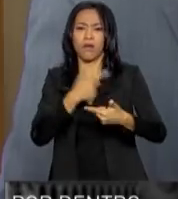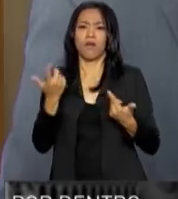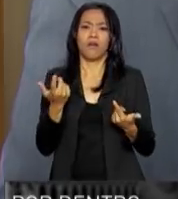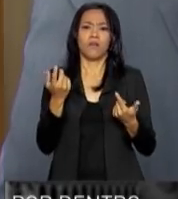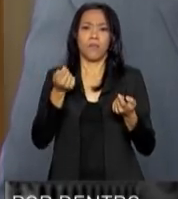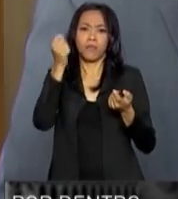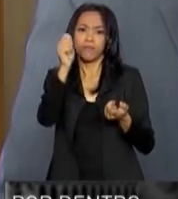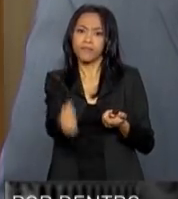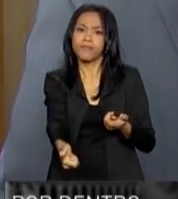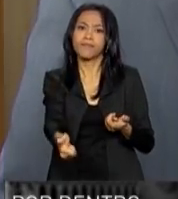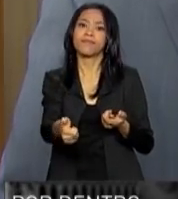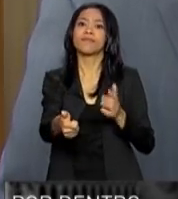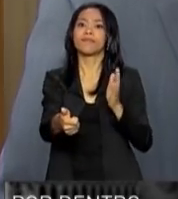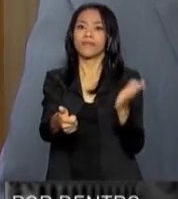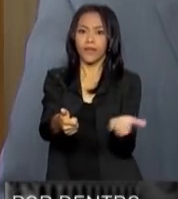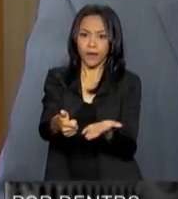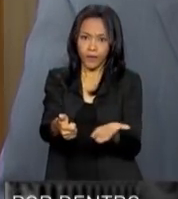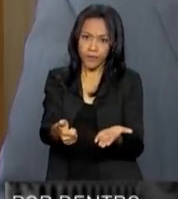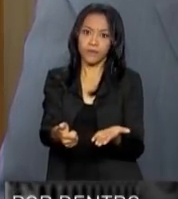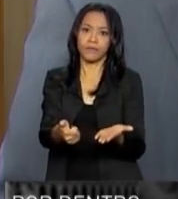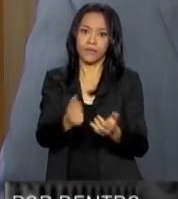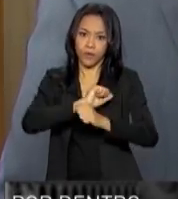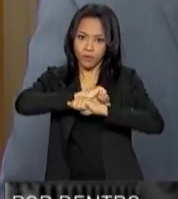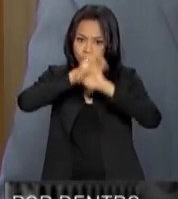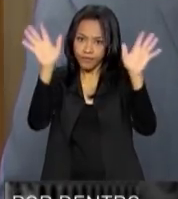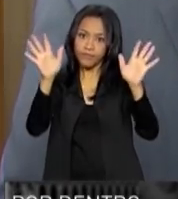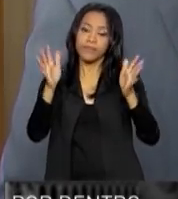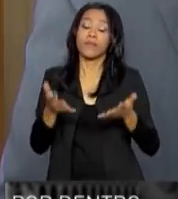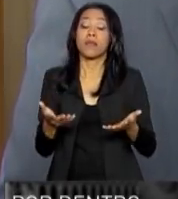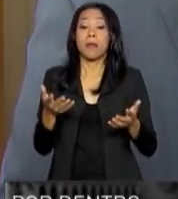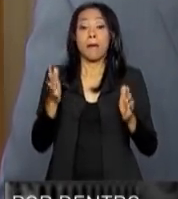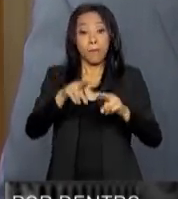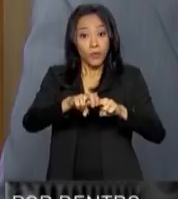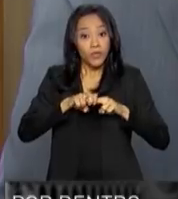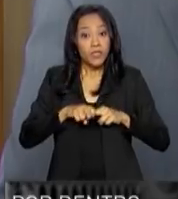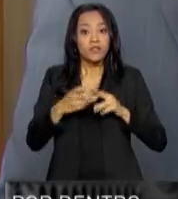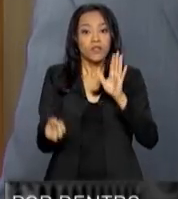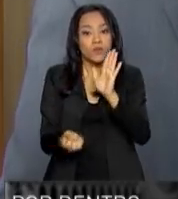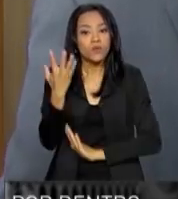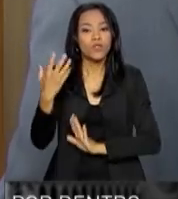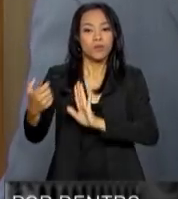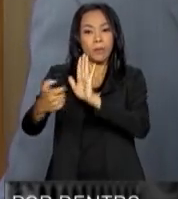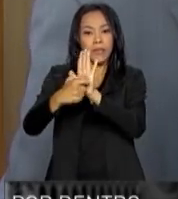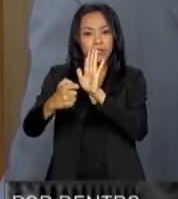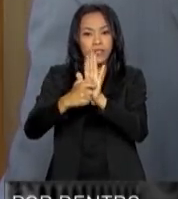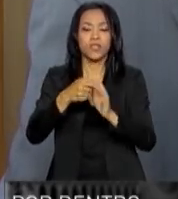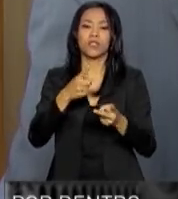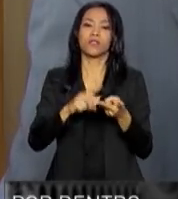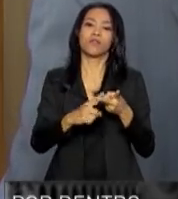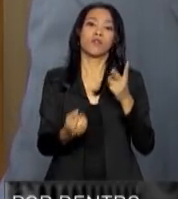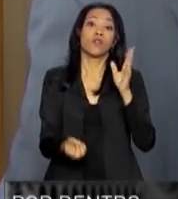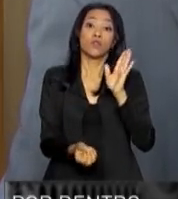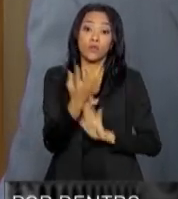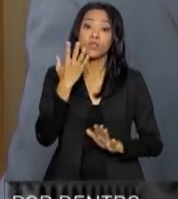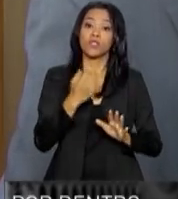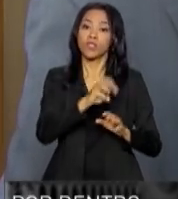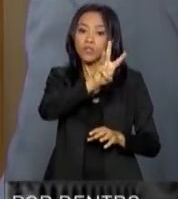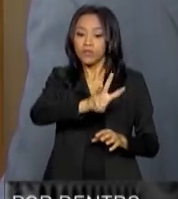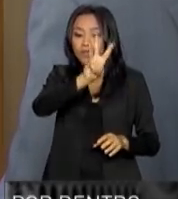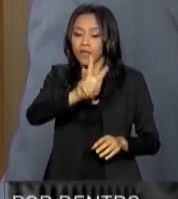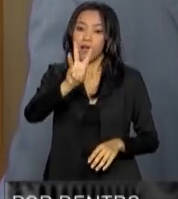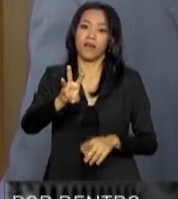automática se tornou é latente pra isso o aplicativo o site os outros caminhos remotos de